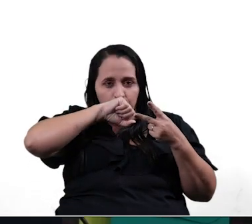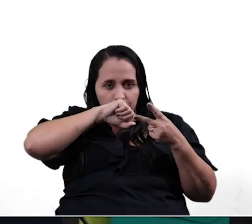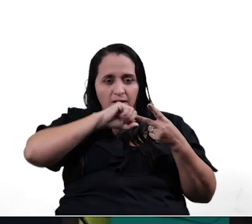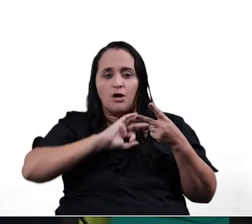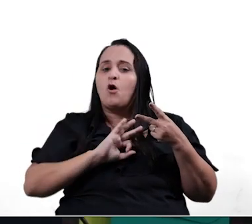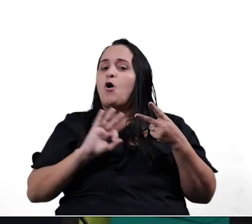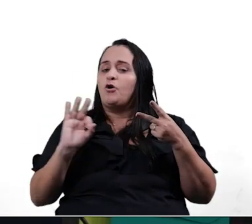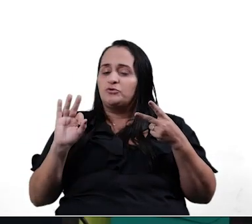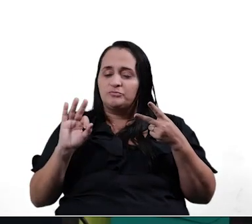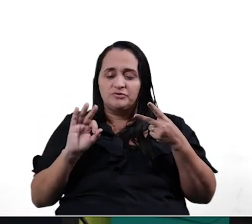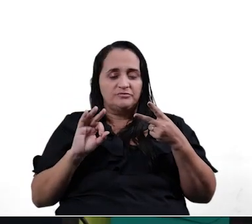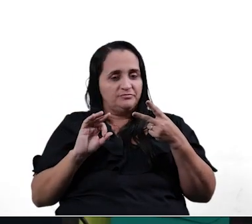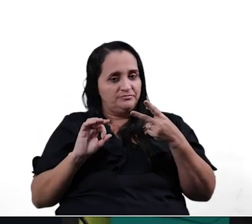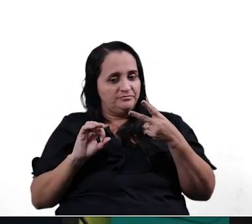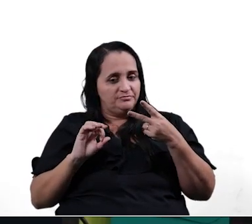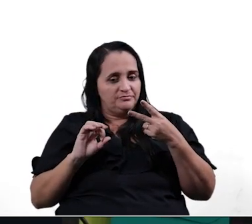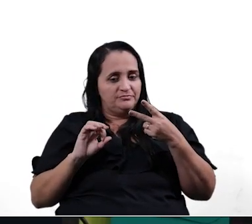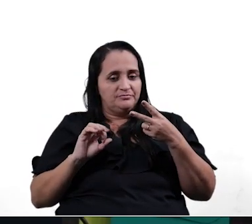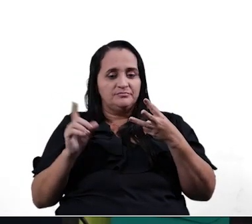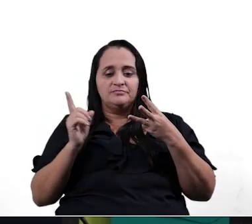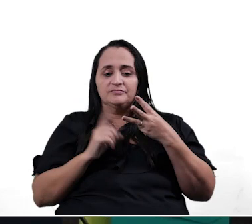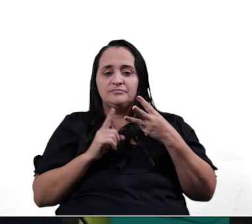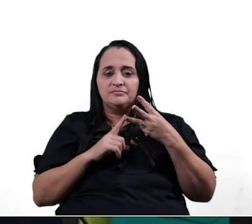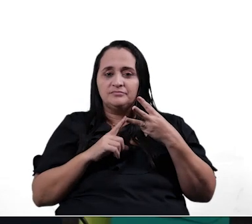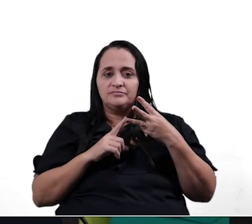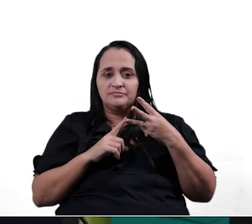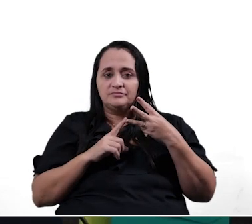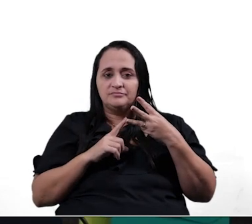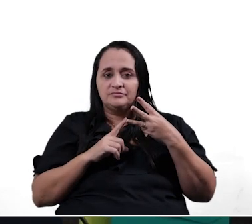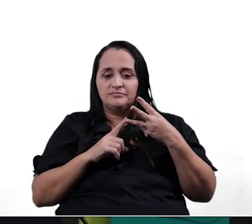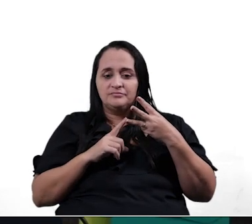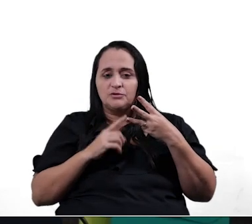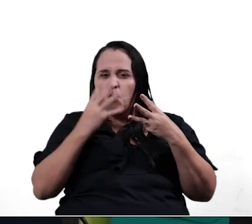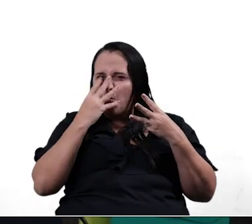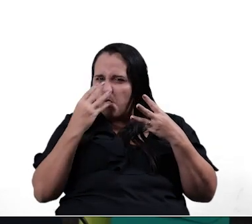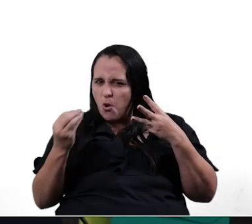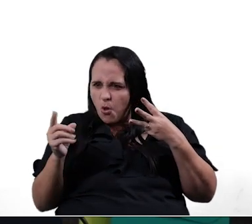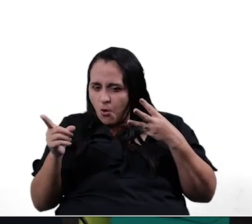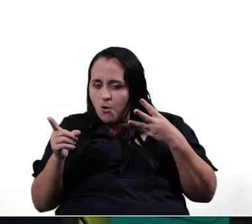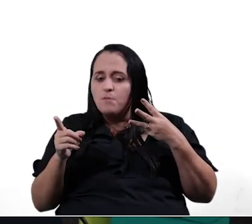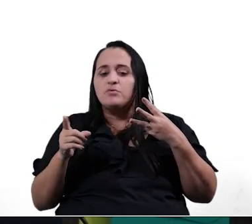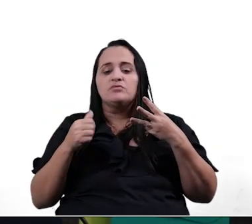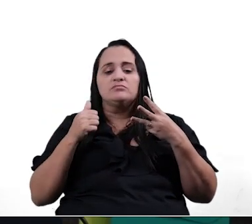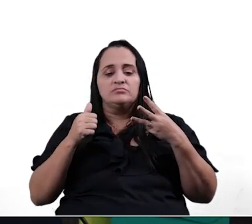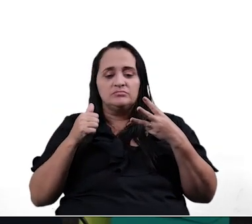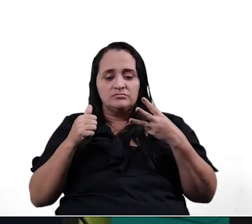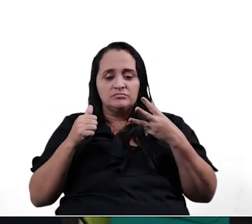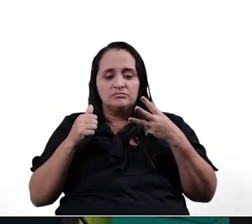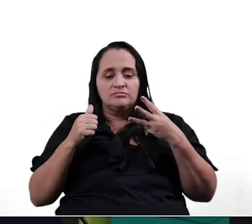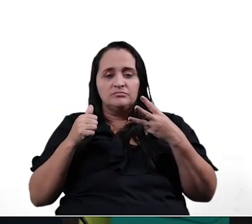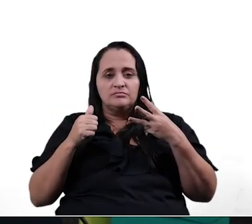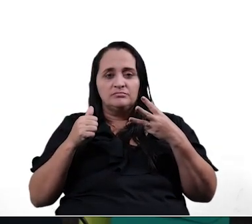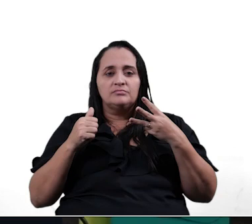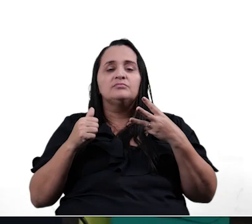mamãe. A mamãe da Chapeuzinho é um dos personagens. Quem mais? O lobo, ótimo. O lobo mau. O